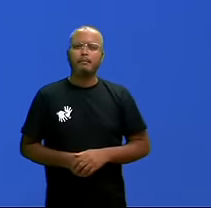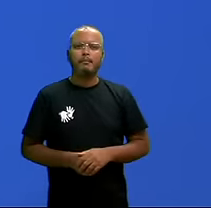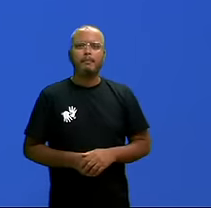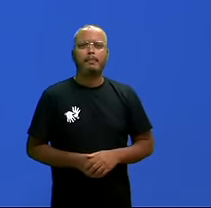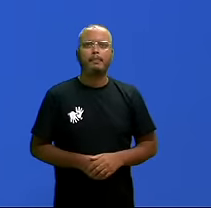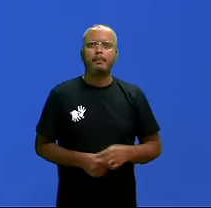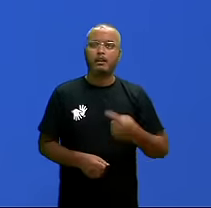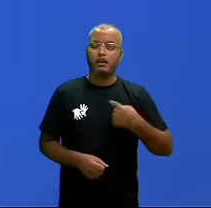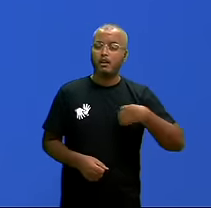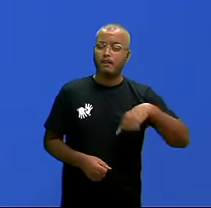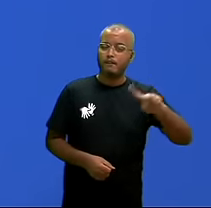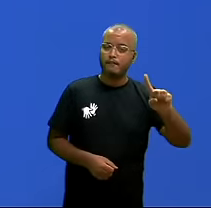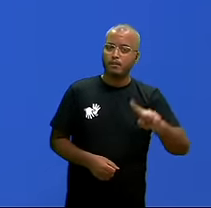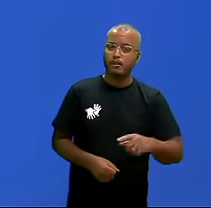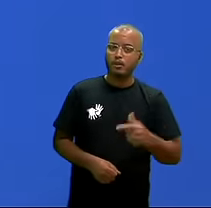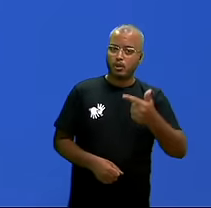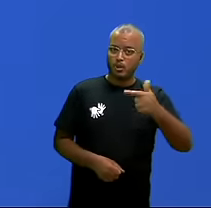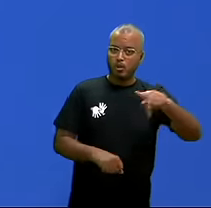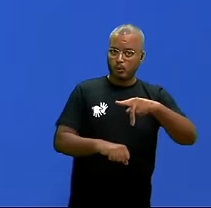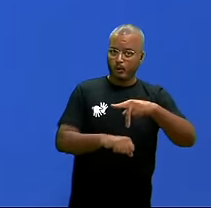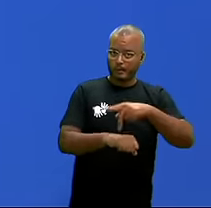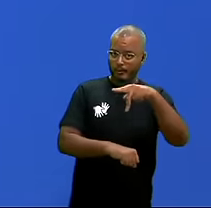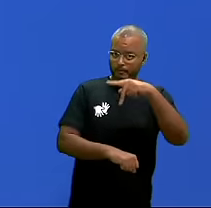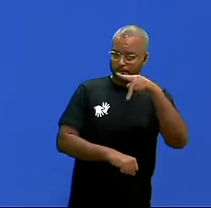Cachiluna, 19?